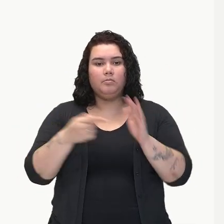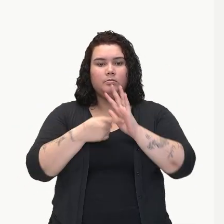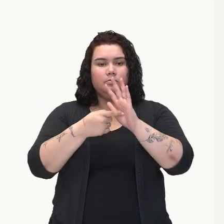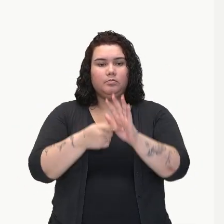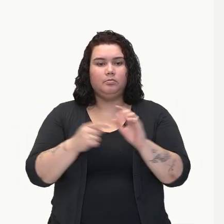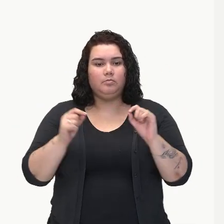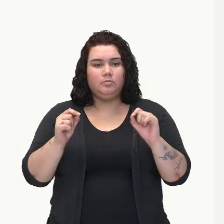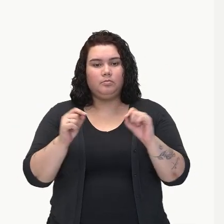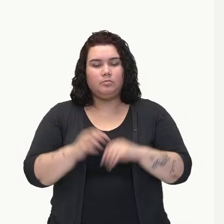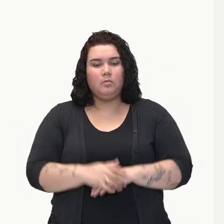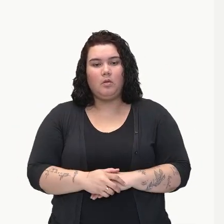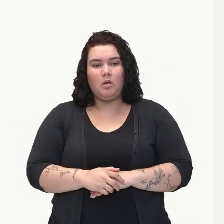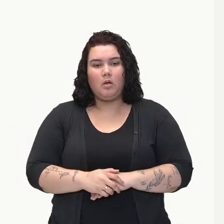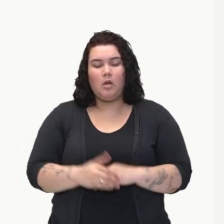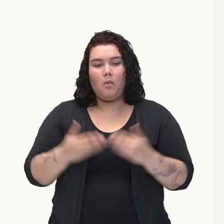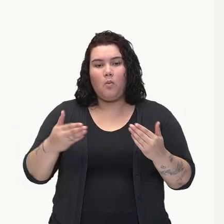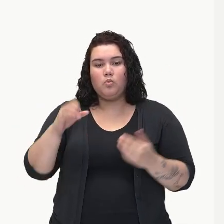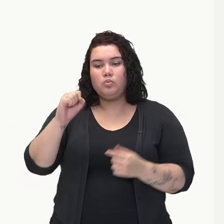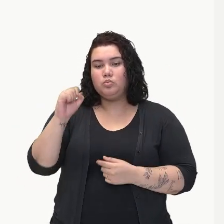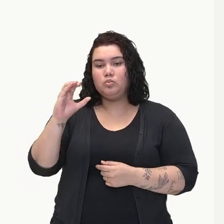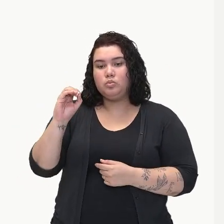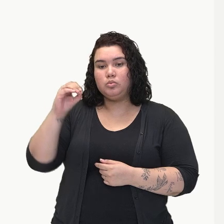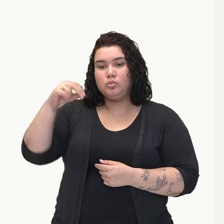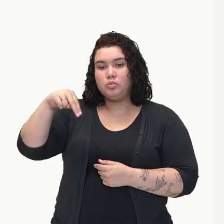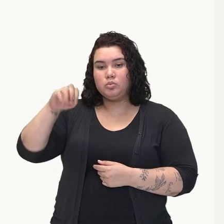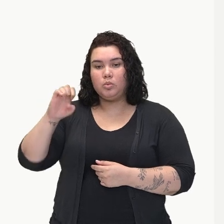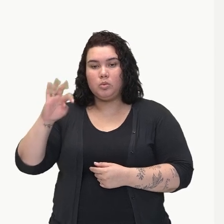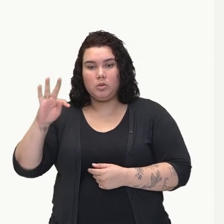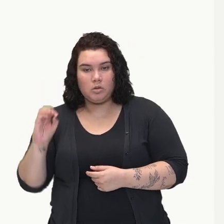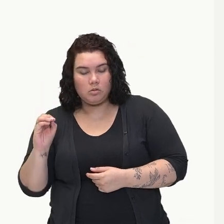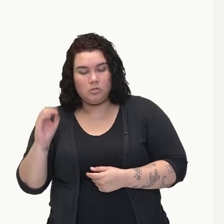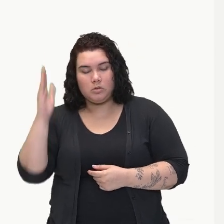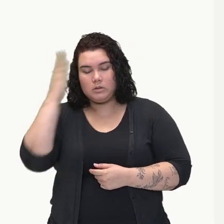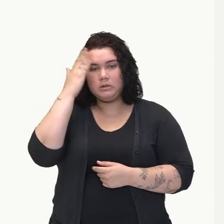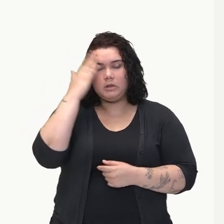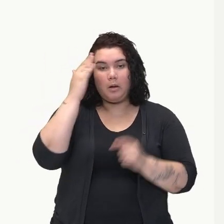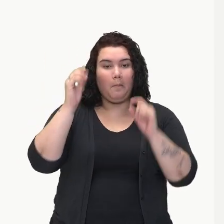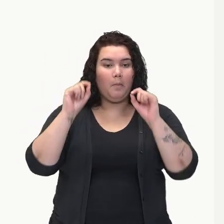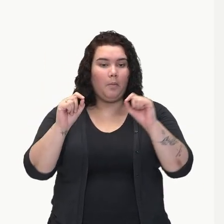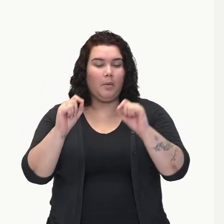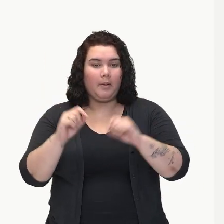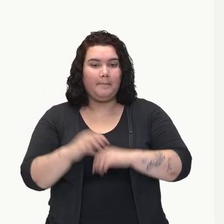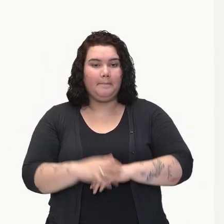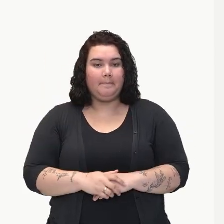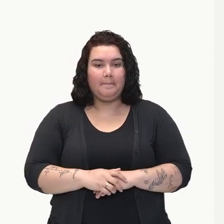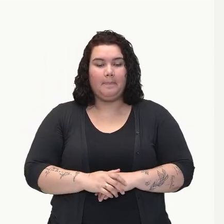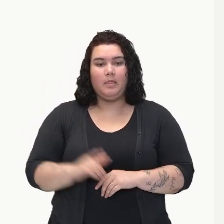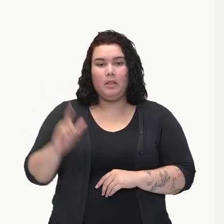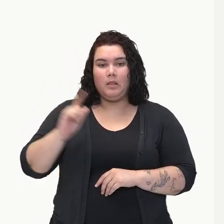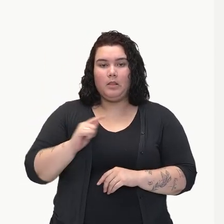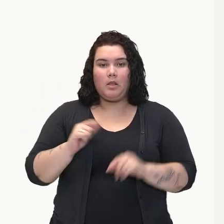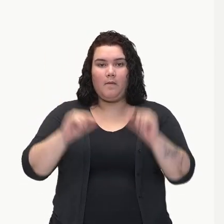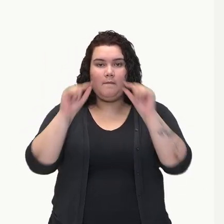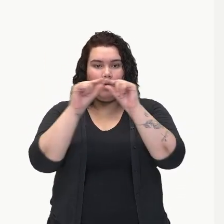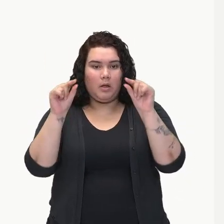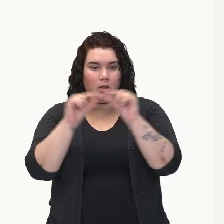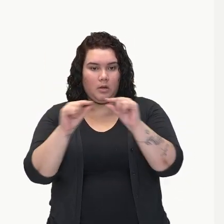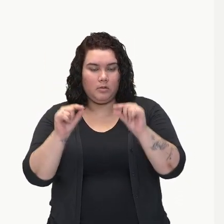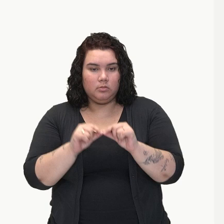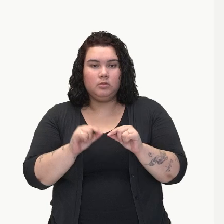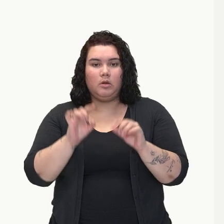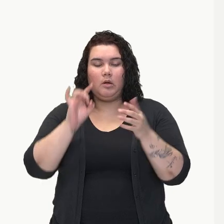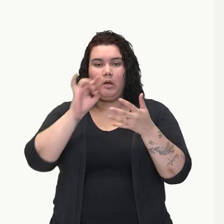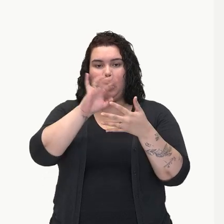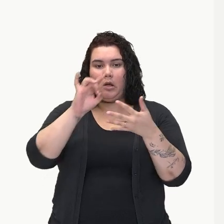muito comum em poemas, que é o soneto. A gente sabe então que nós temos versos, cada